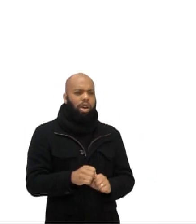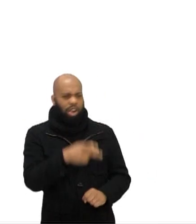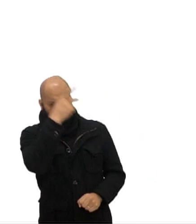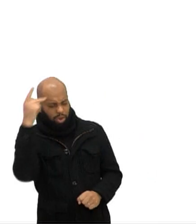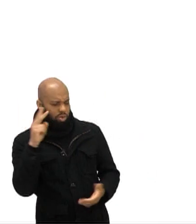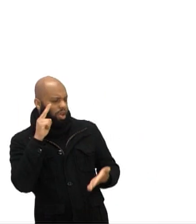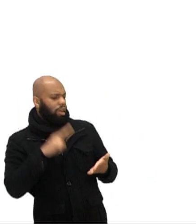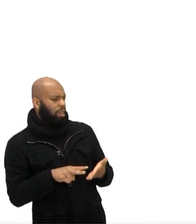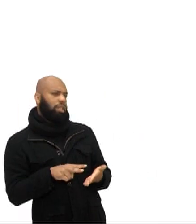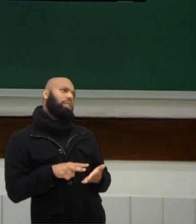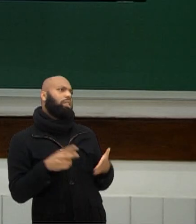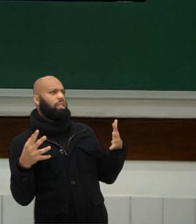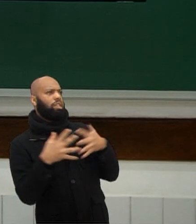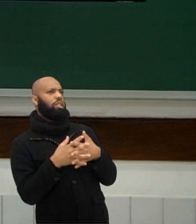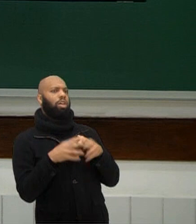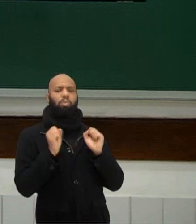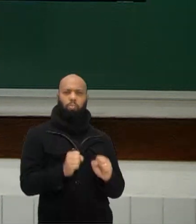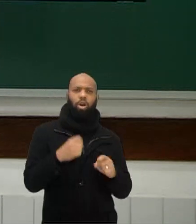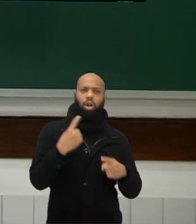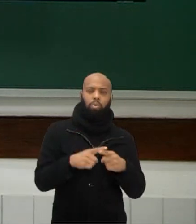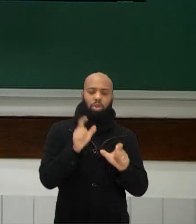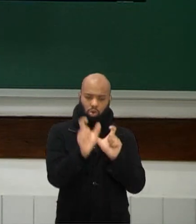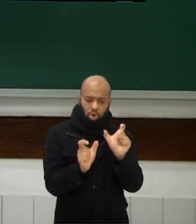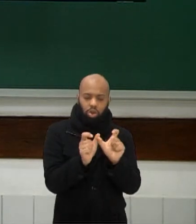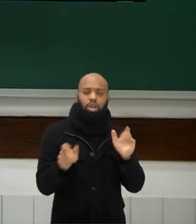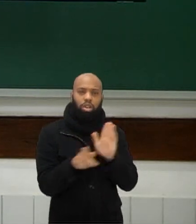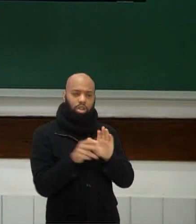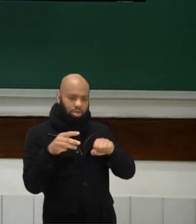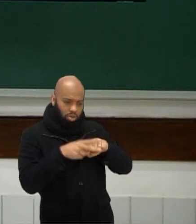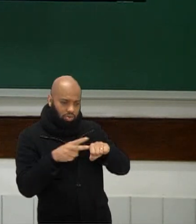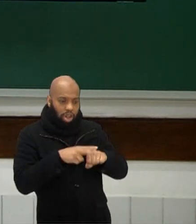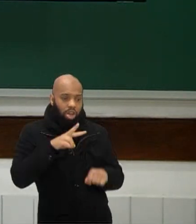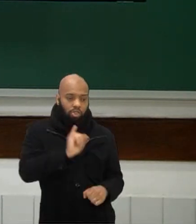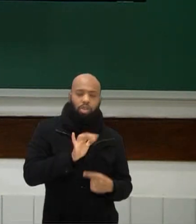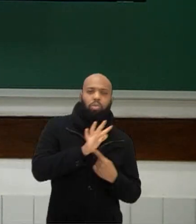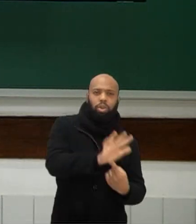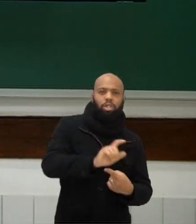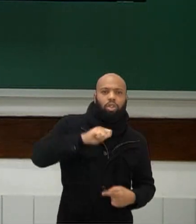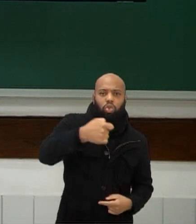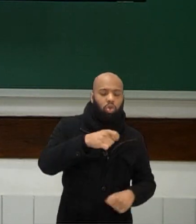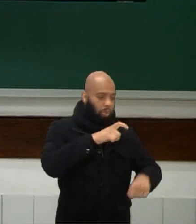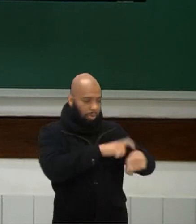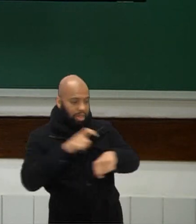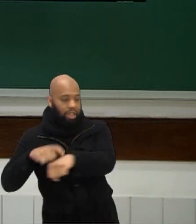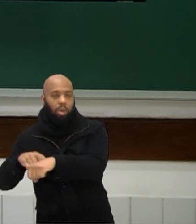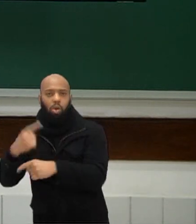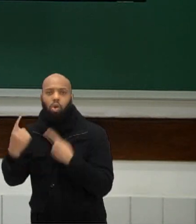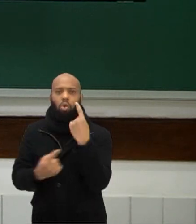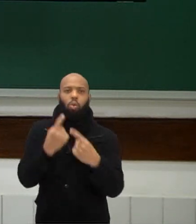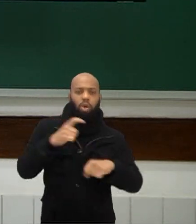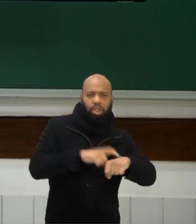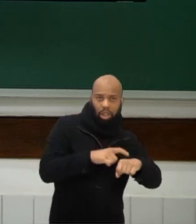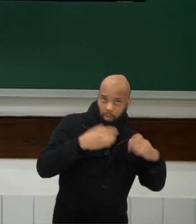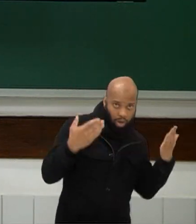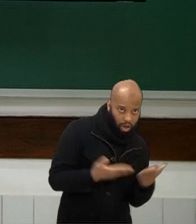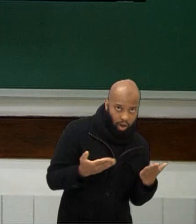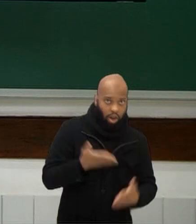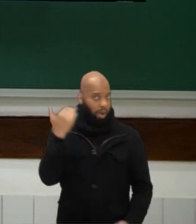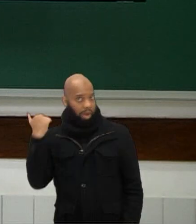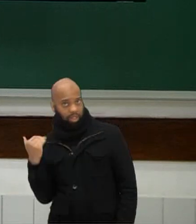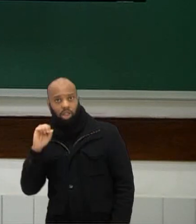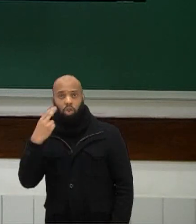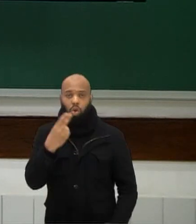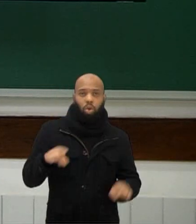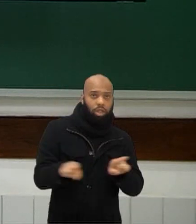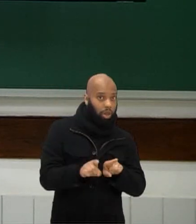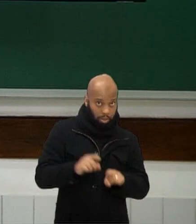interpretação da notícia. Então, a conjugação verbal, ela vai dizer respeito desses tempos. Qual é o tempo? Presente, pretérito